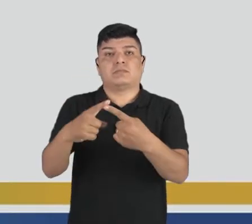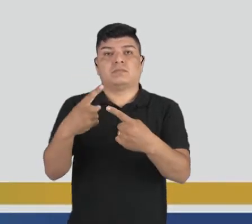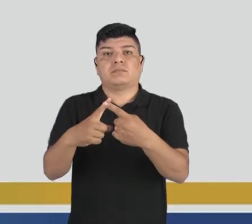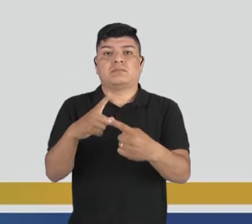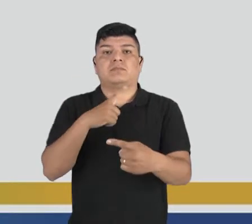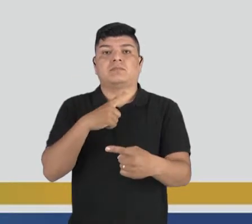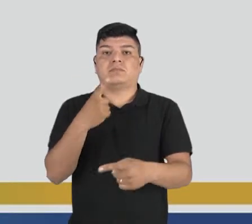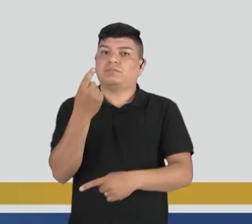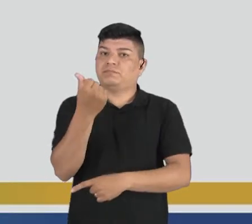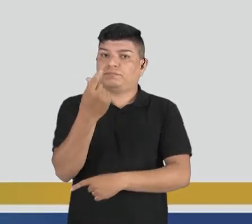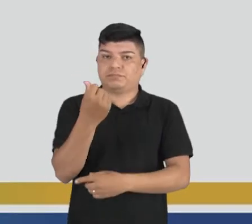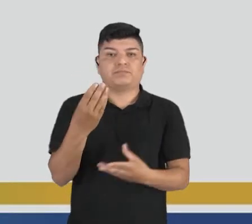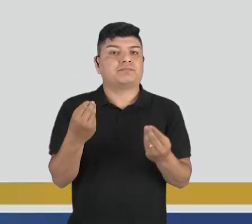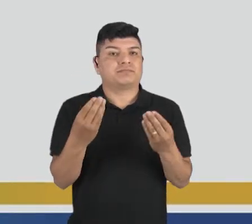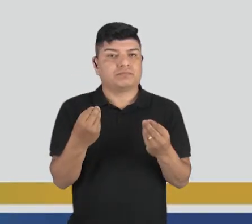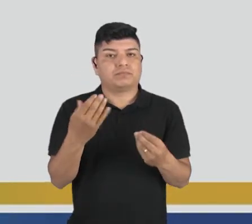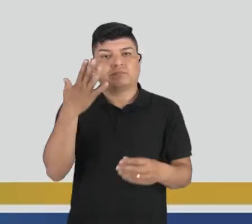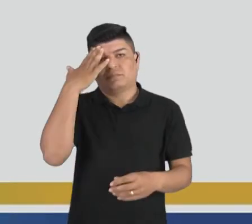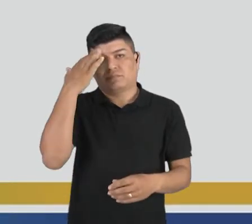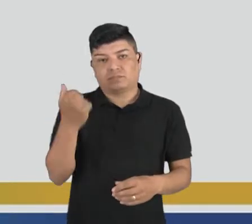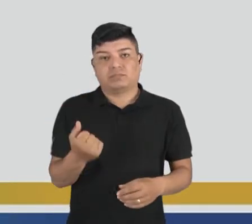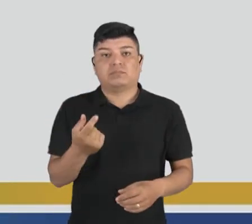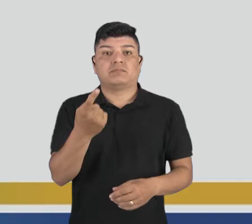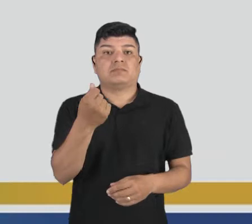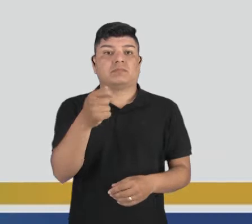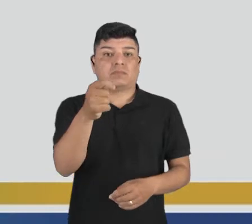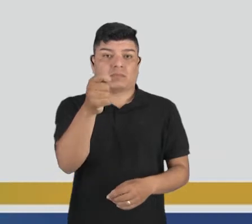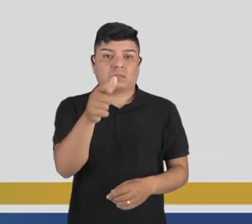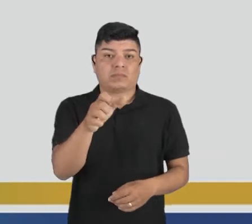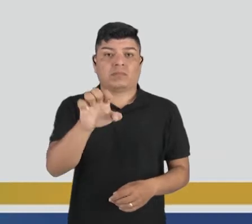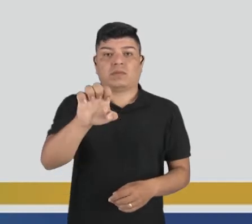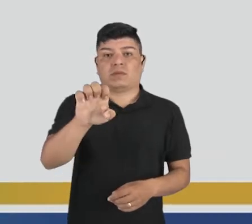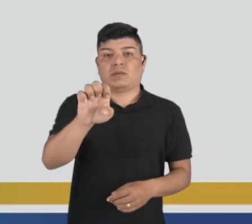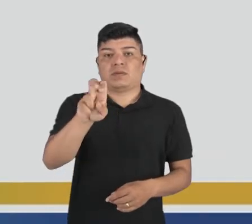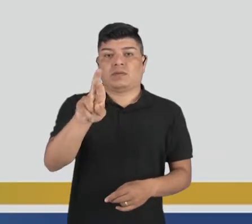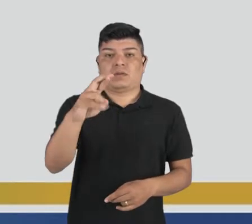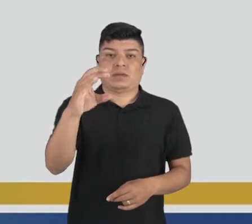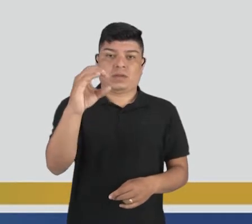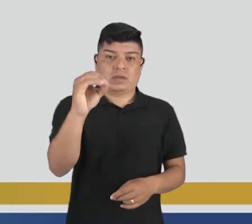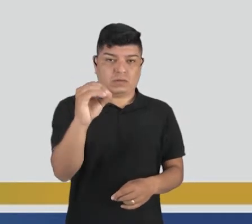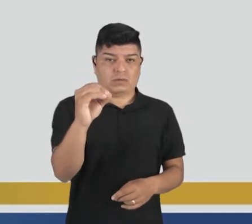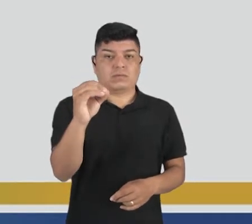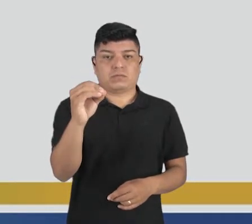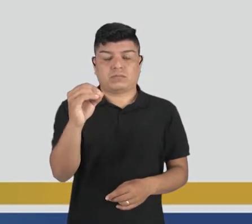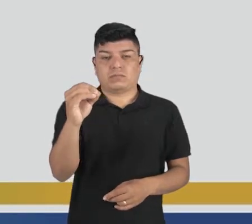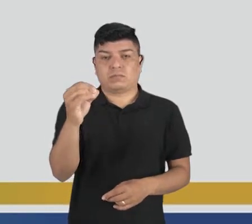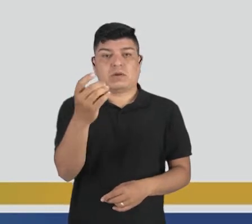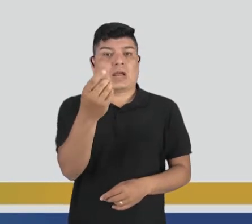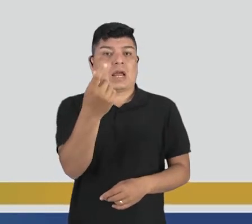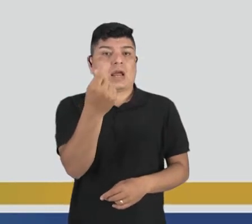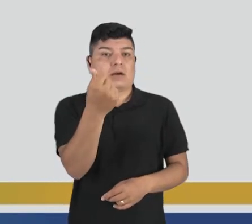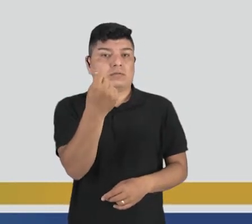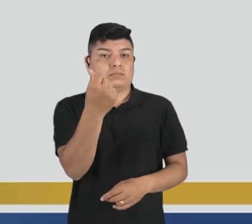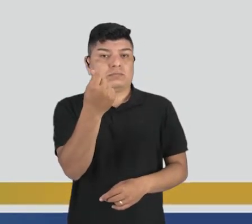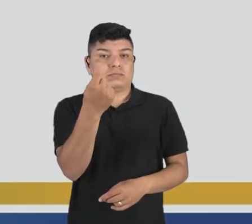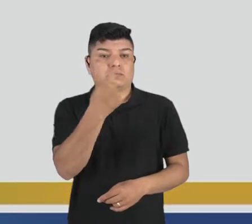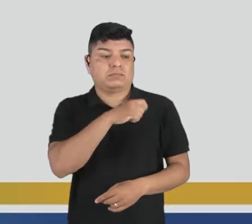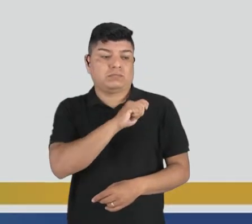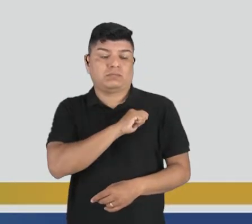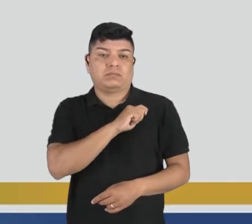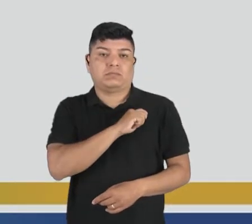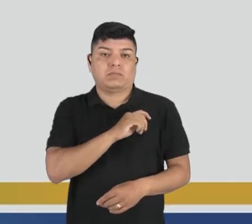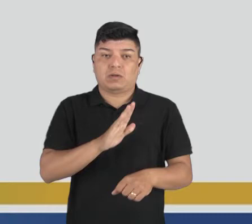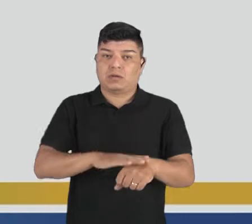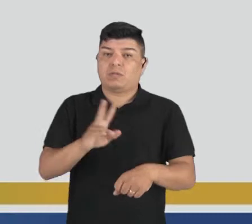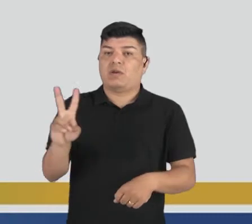muito dinheiro. Sabemos que o euro, né, a moeda aí da Espanha, ela é um dos dinheiros mais